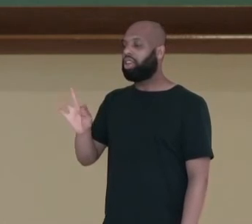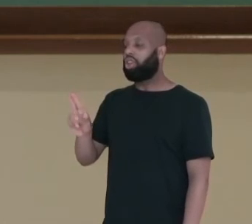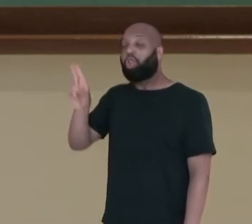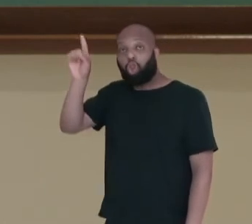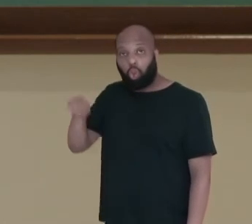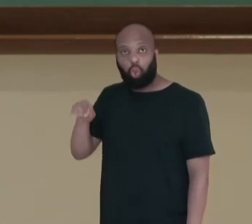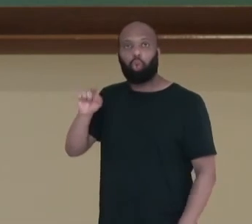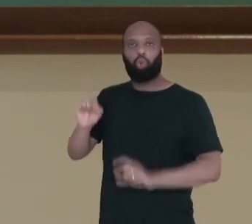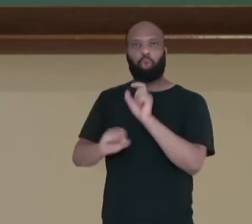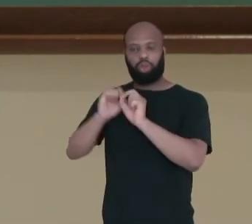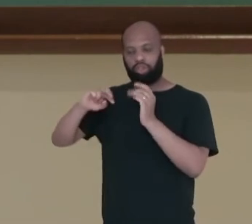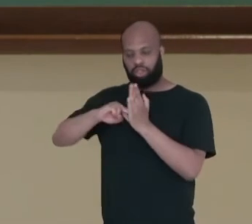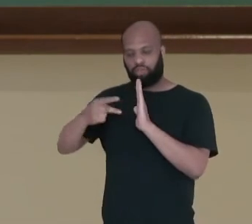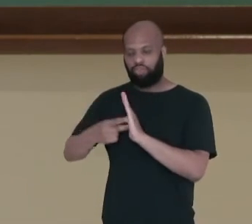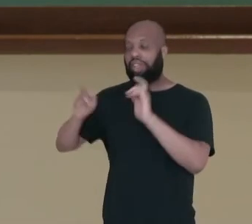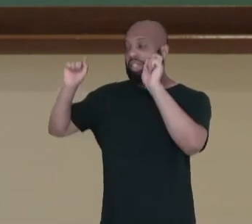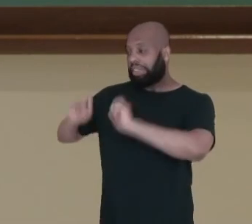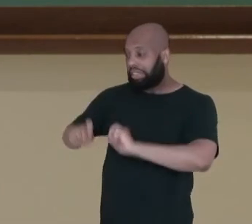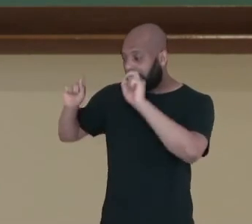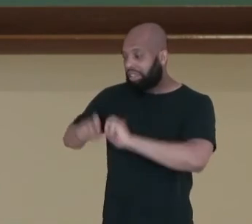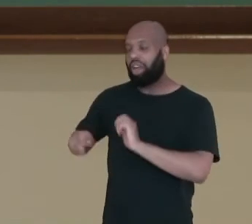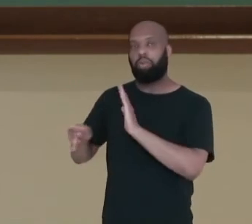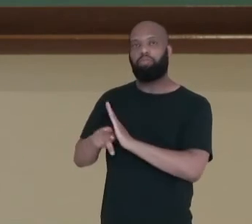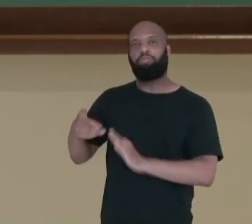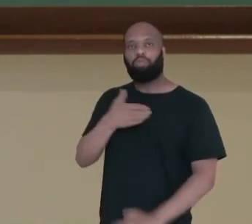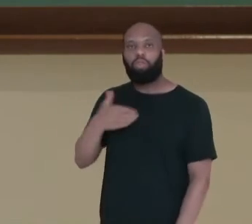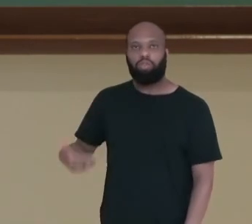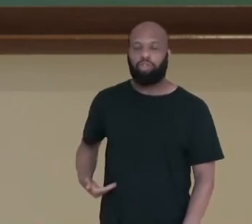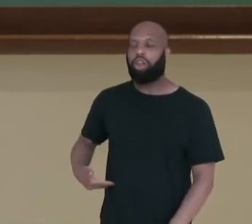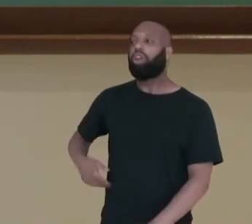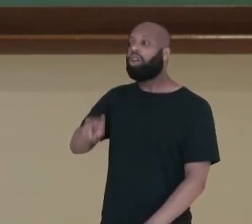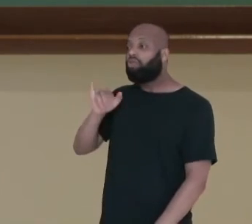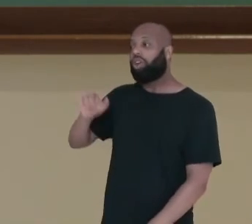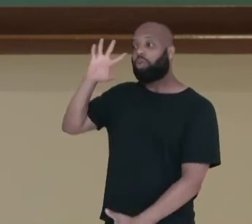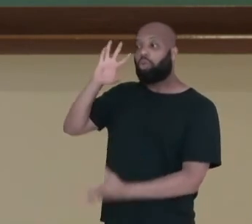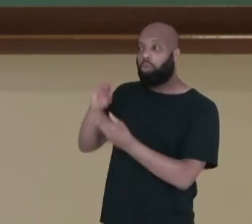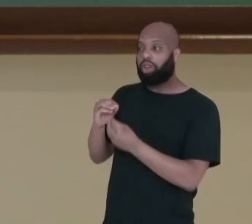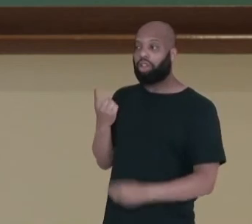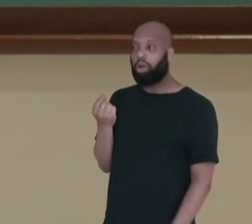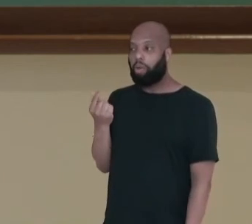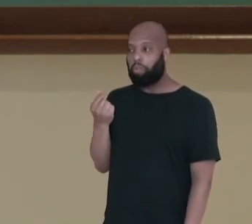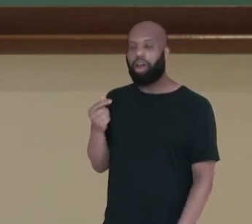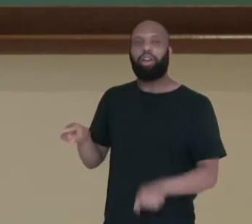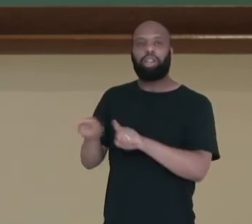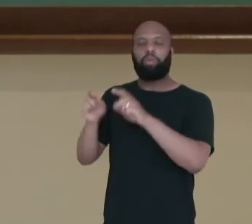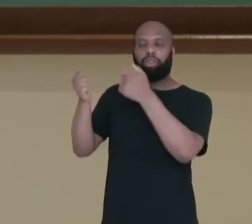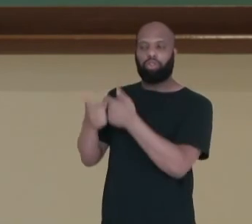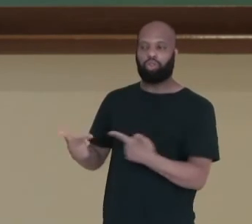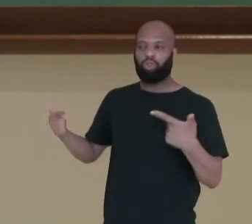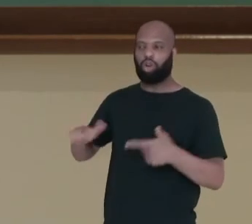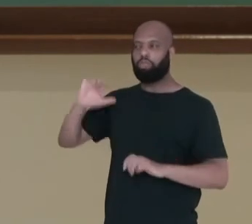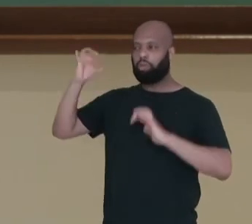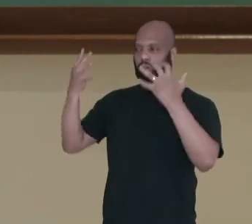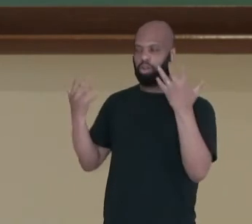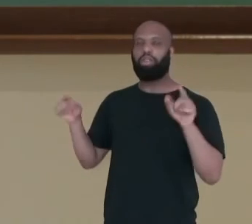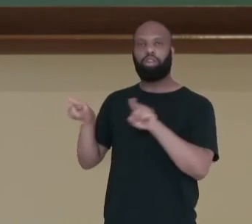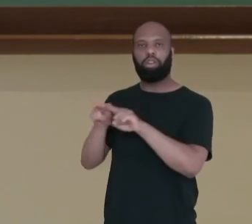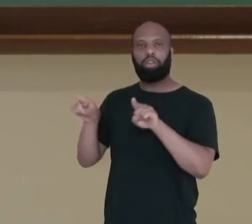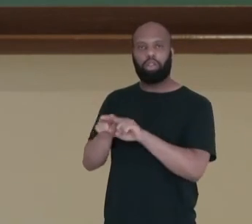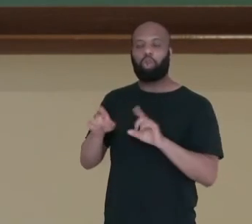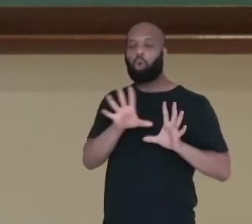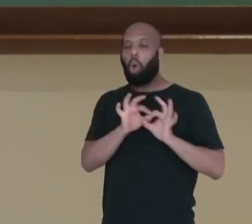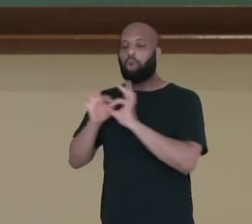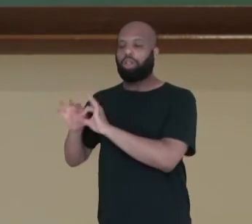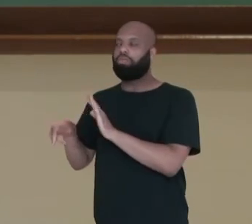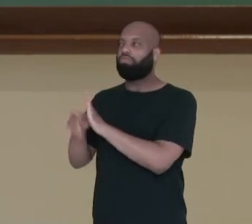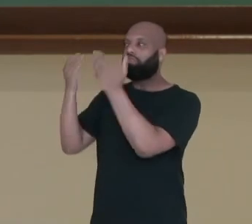aparece como a capacidade do governante entender a fortuna, a sorte dos acontecimentos, o